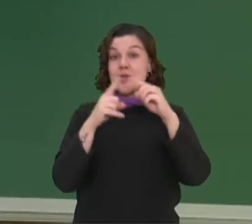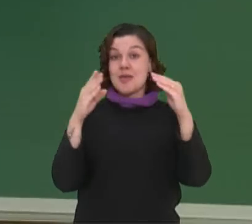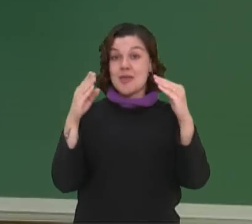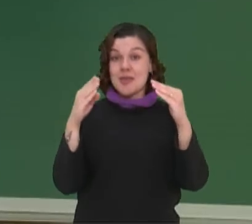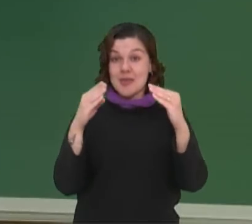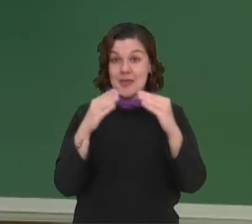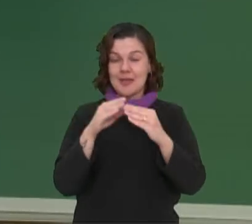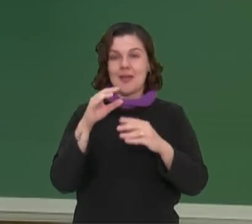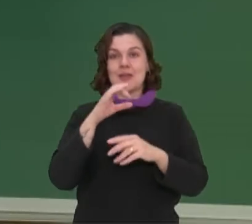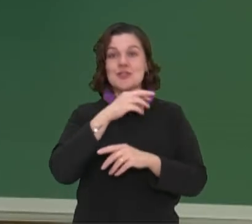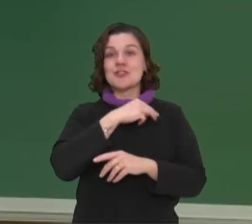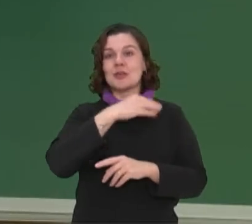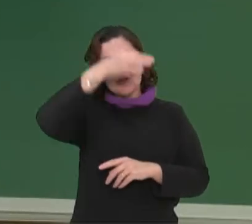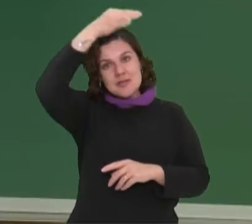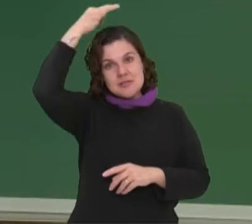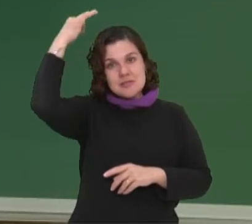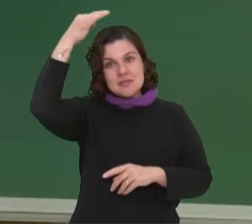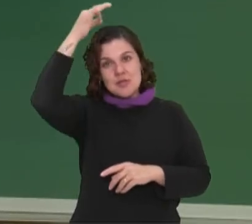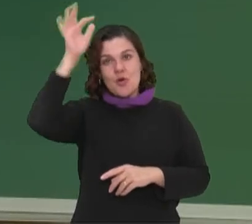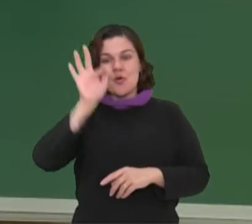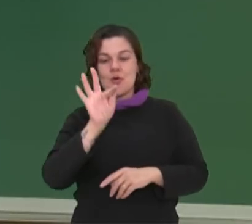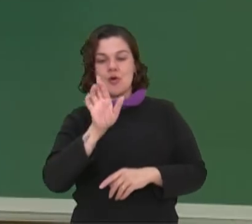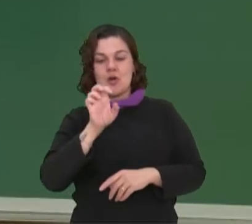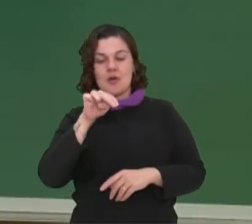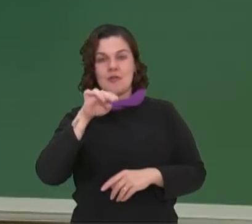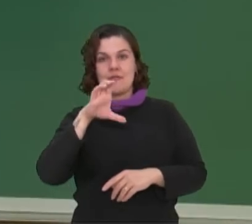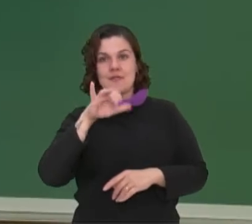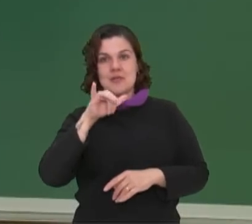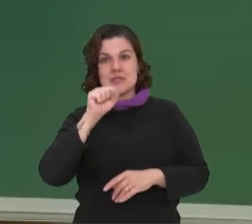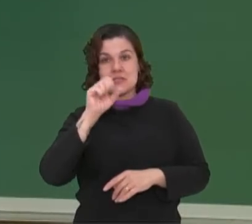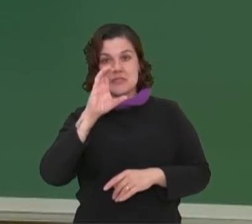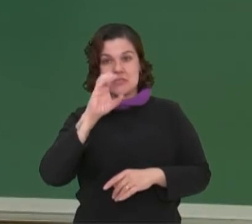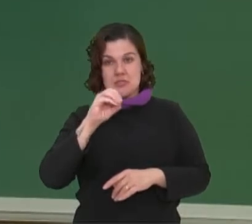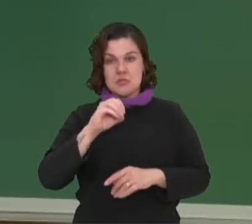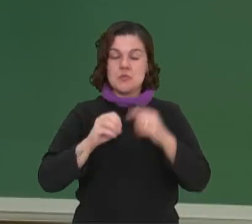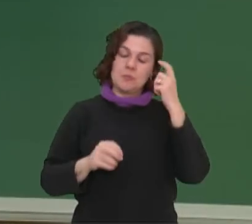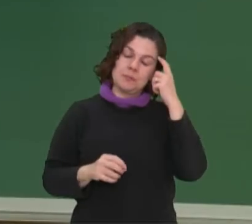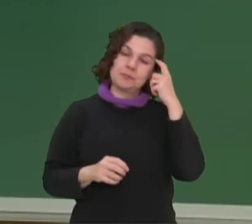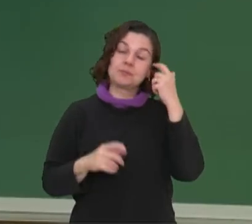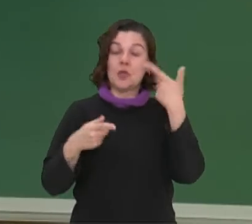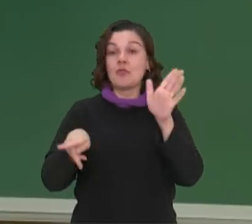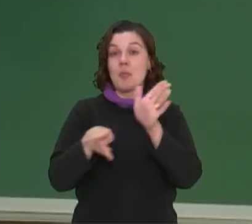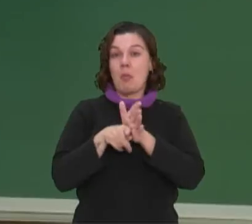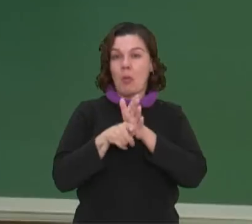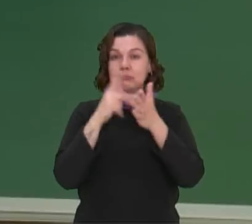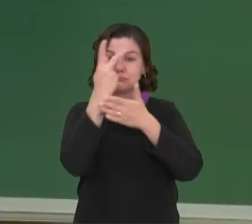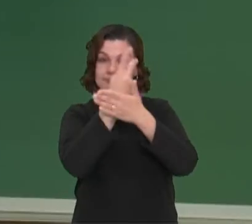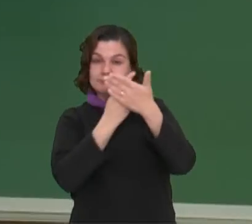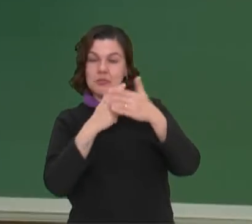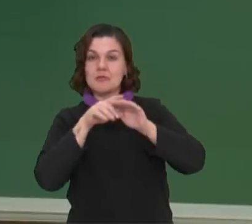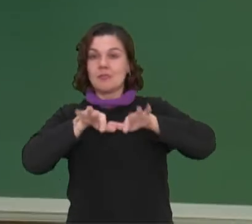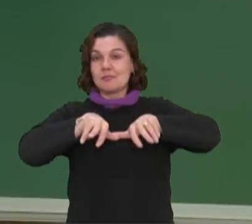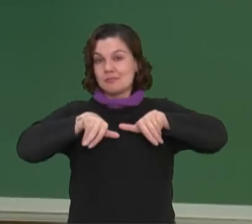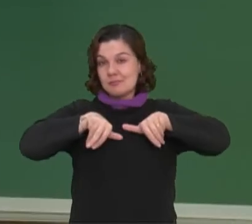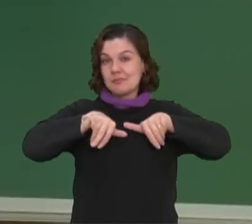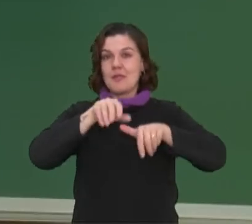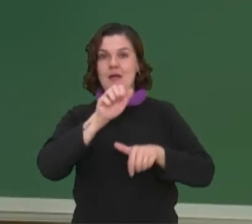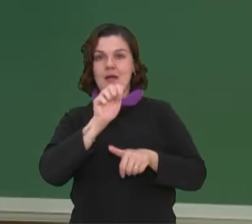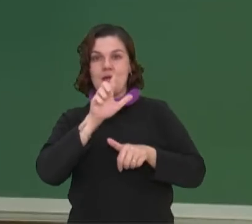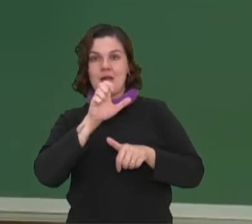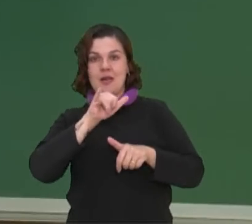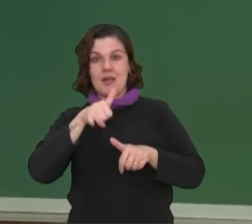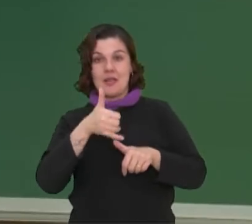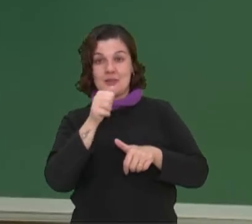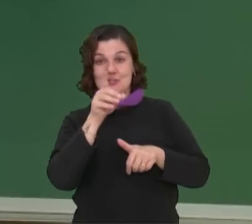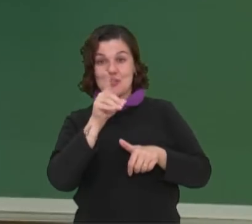de Assis em Ouro Preto. Ela foi projetada pelo Aleijadinho. Então, aqui é a porta da igreja, do lado de fora, e